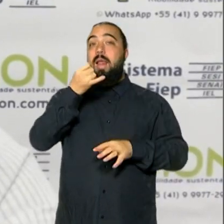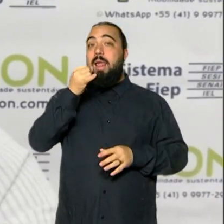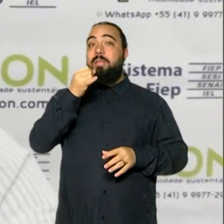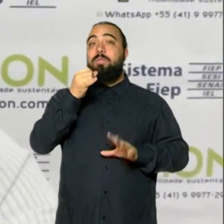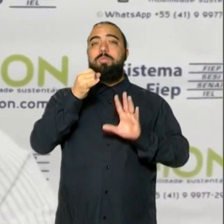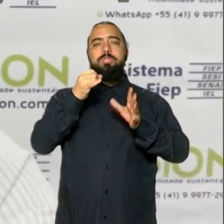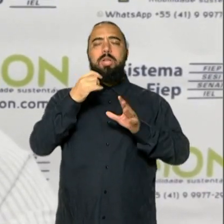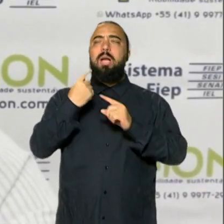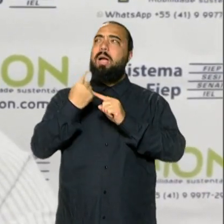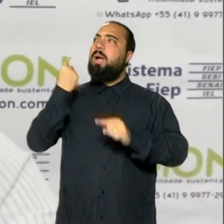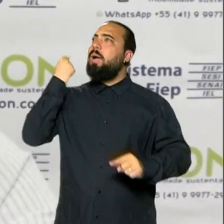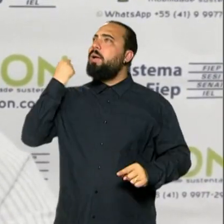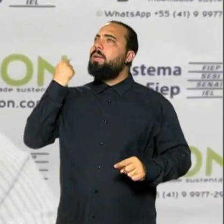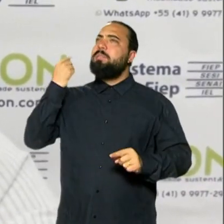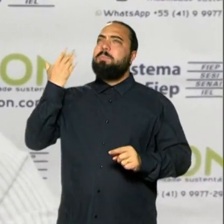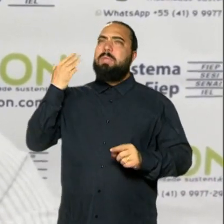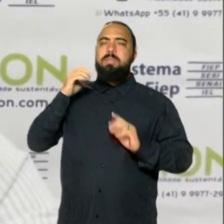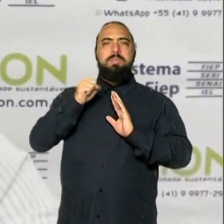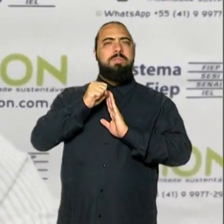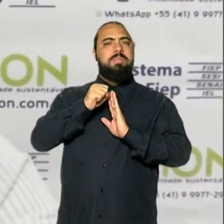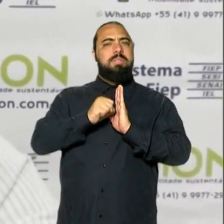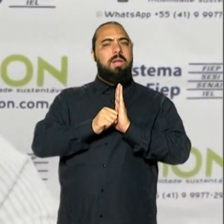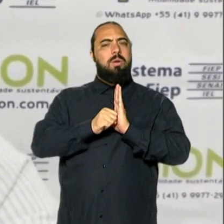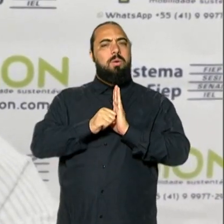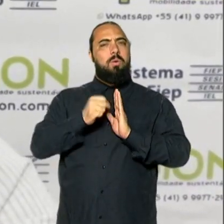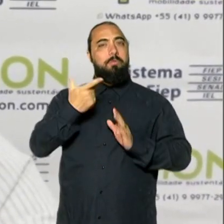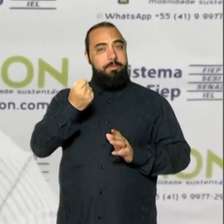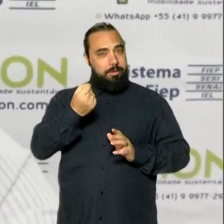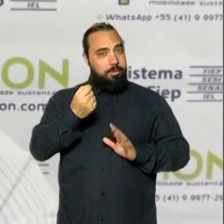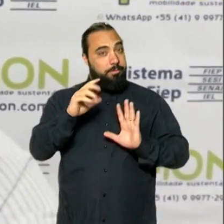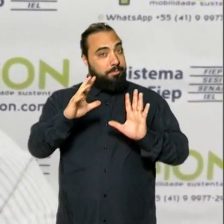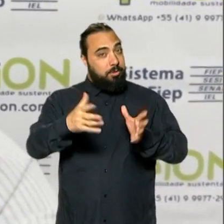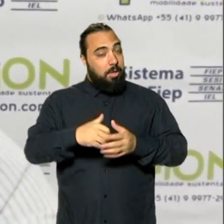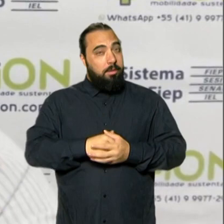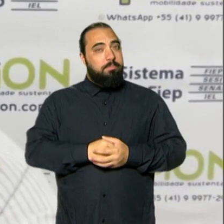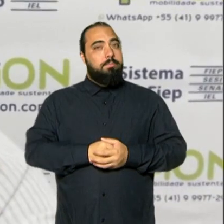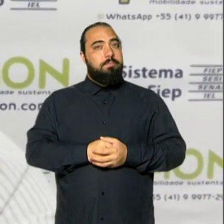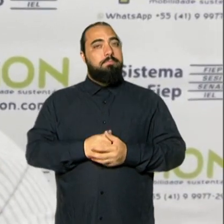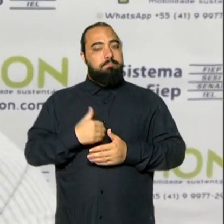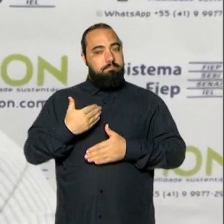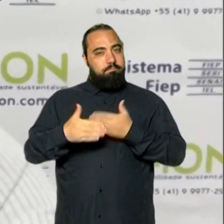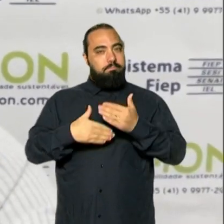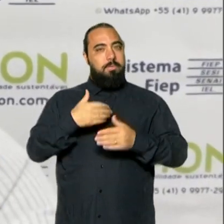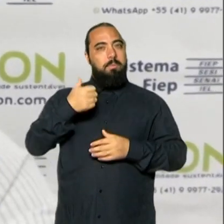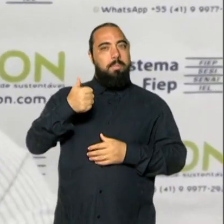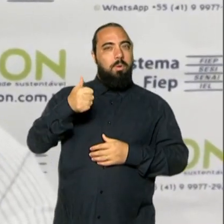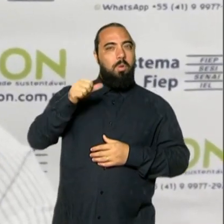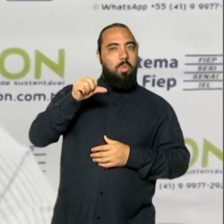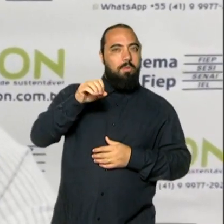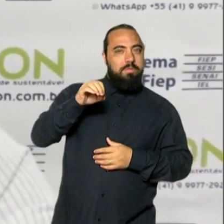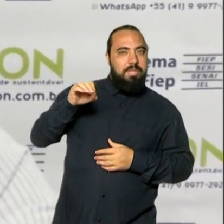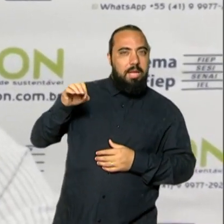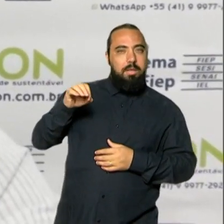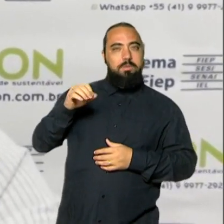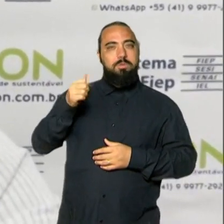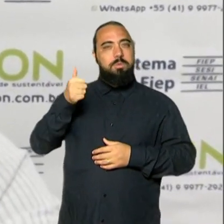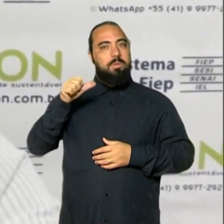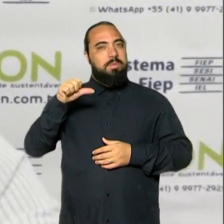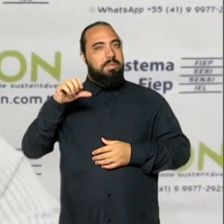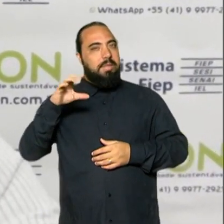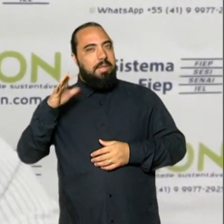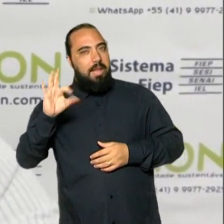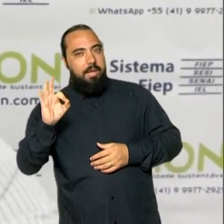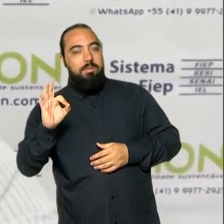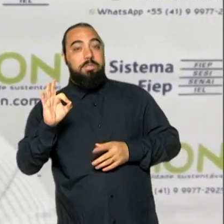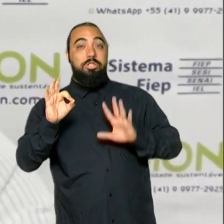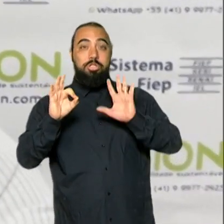lá no início do século XX, né? Aí nos idos de 1900 até 1910, os veículos elétricos já eram